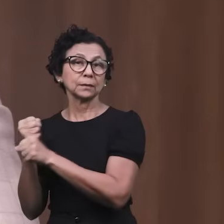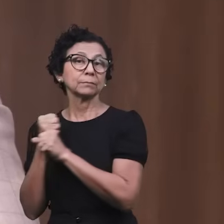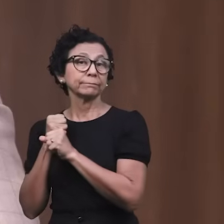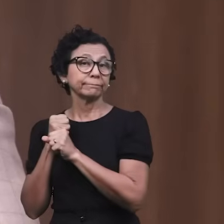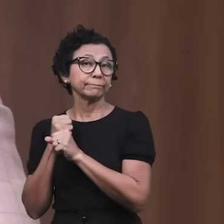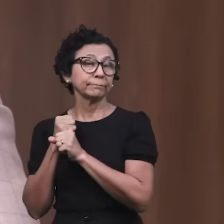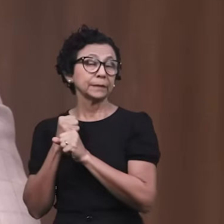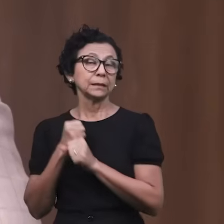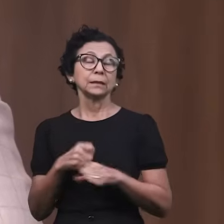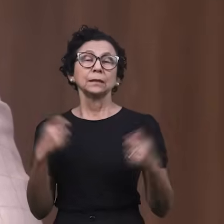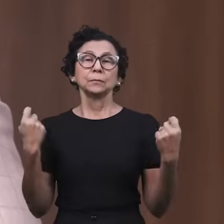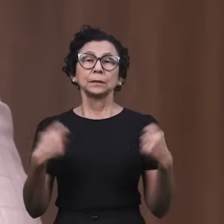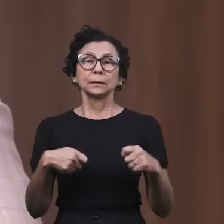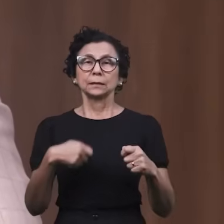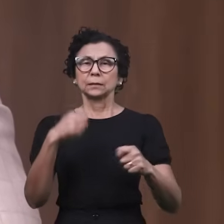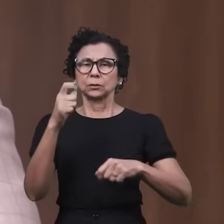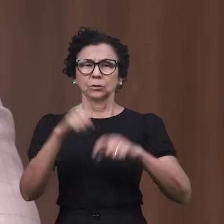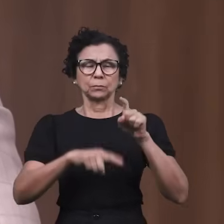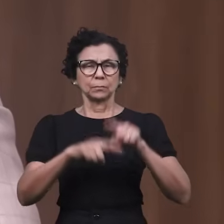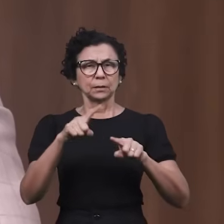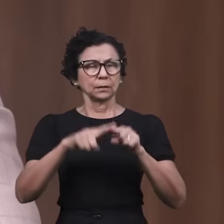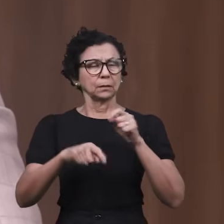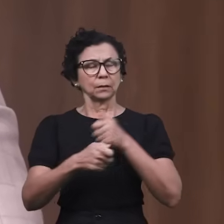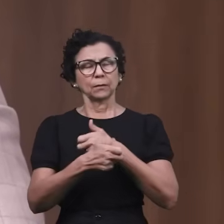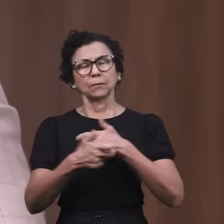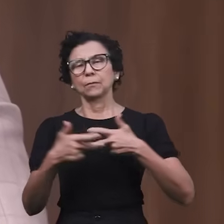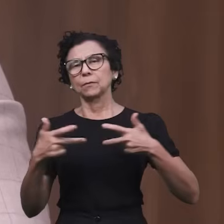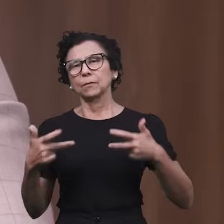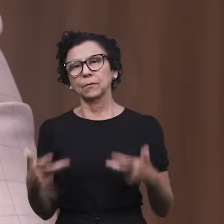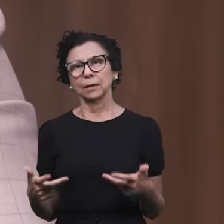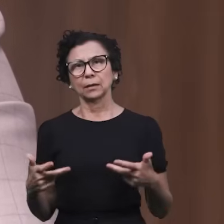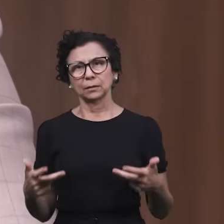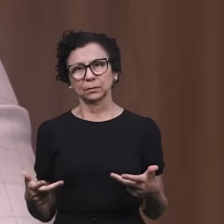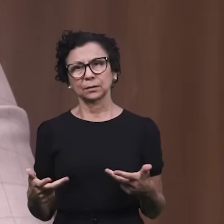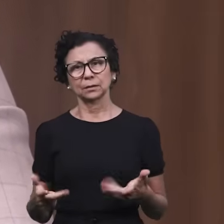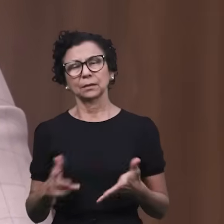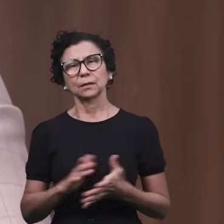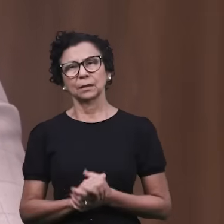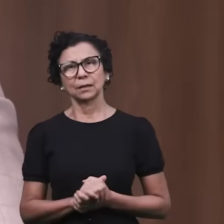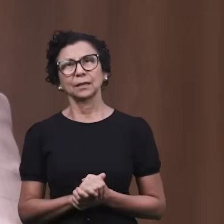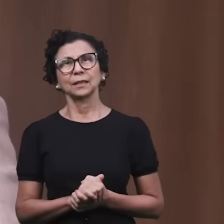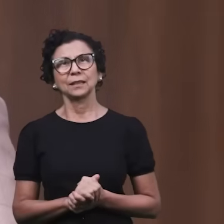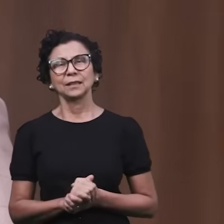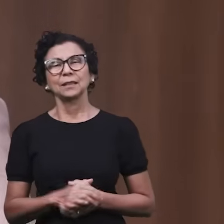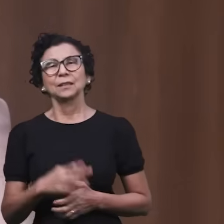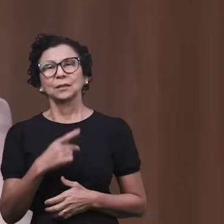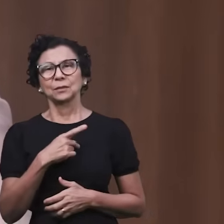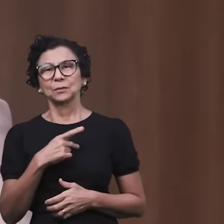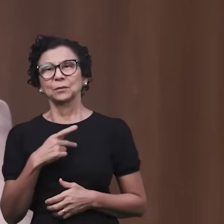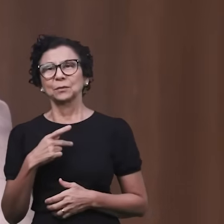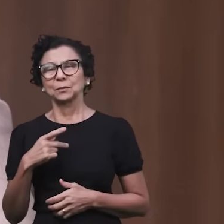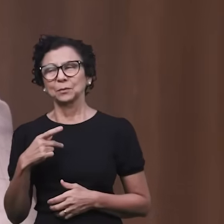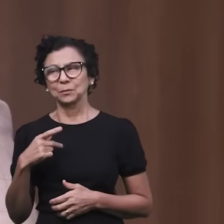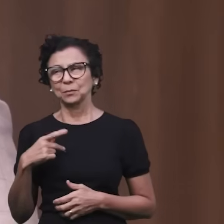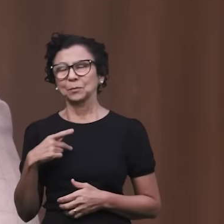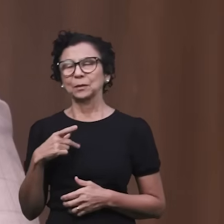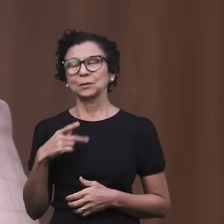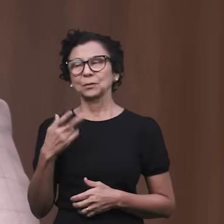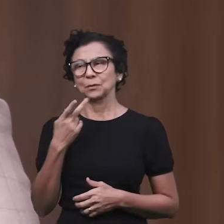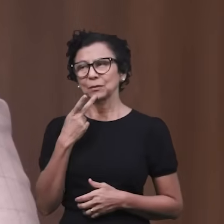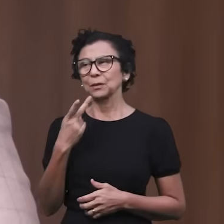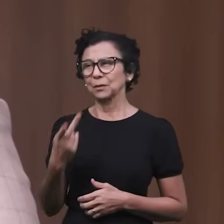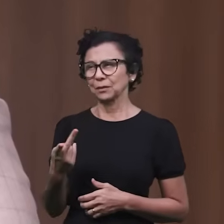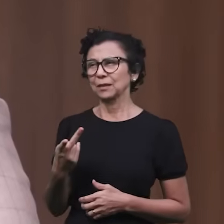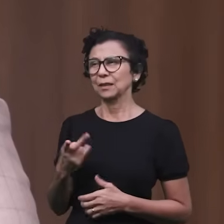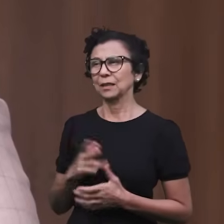recurso material, como o pastor Francisco falou, e ele muito bem entende acerca disso, né? Só que não é de